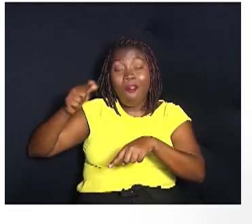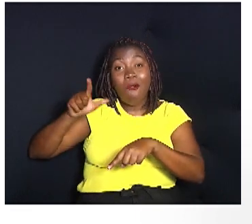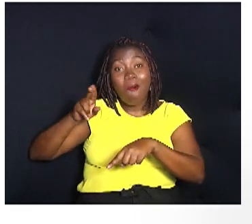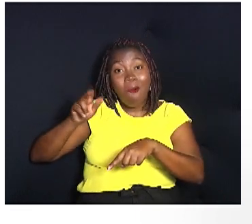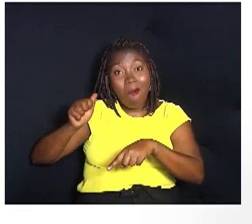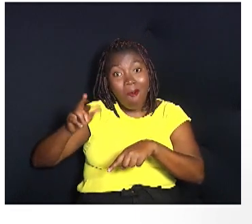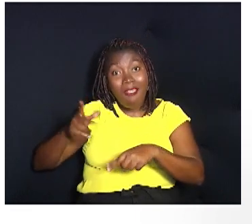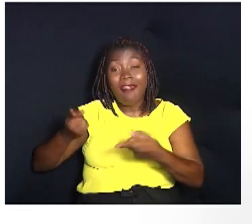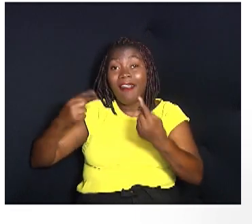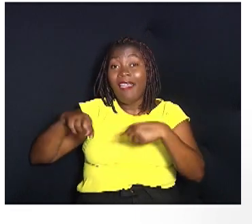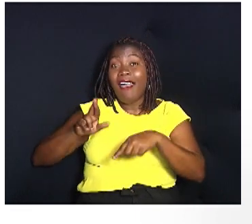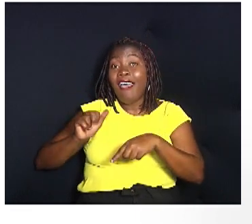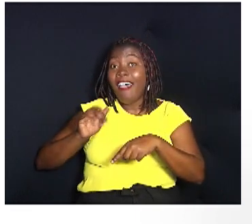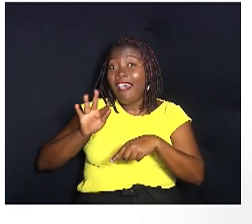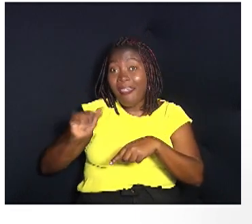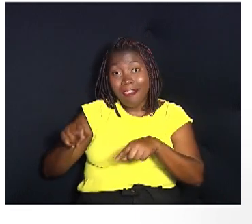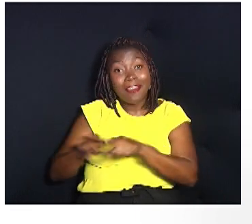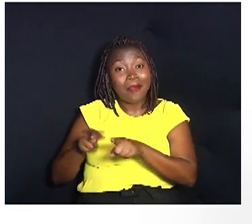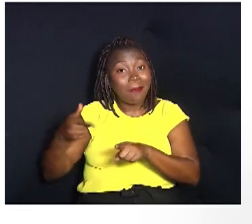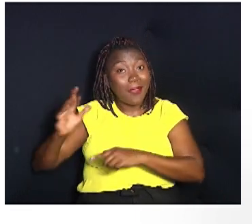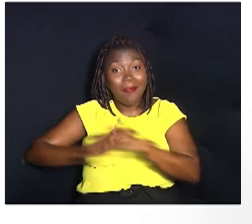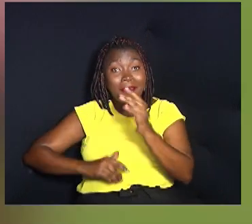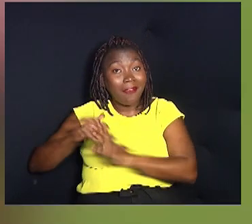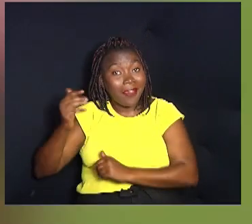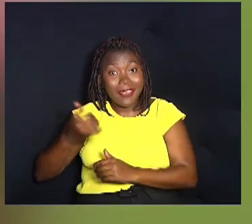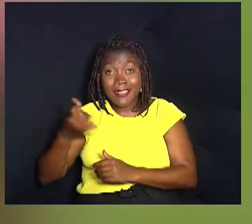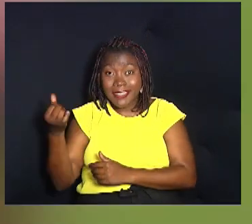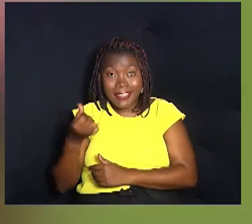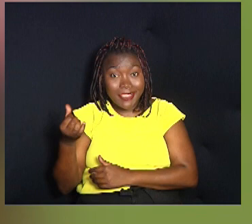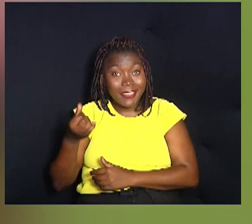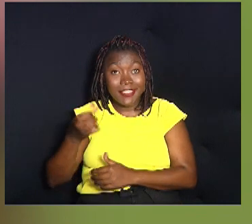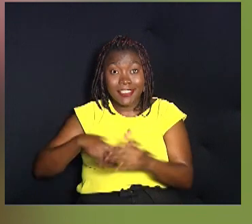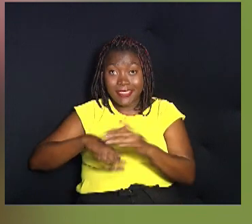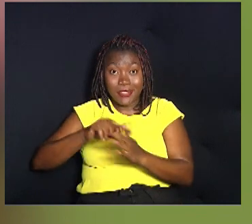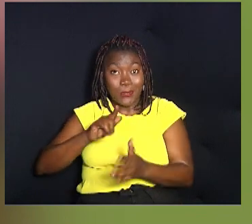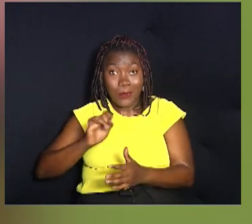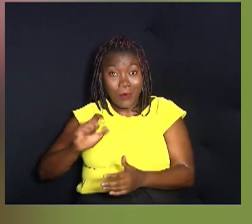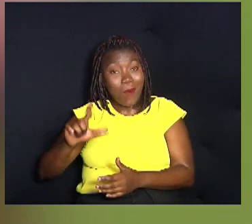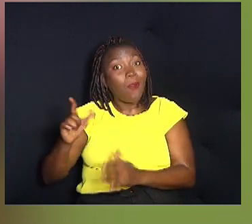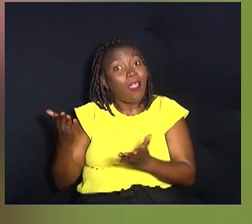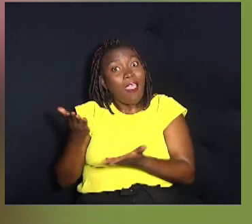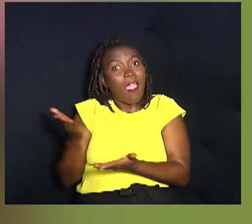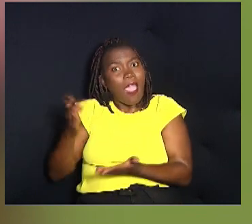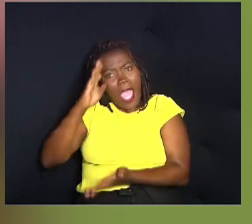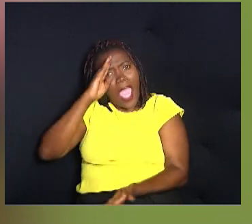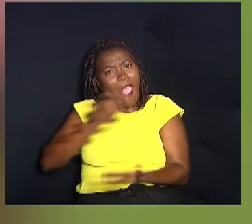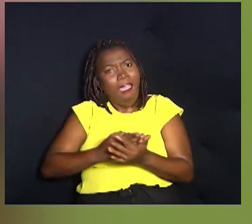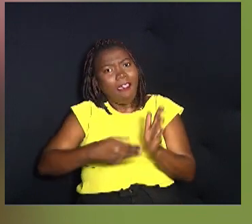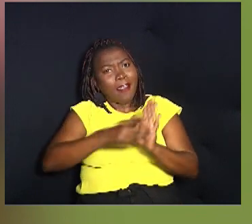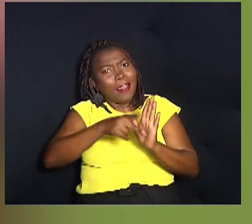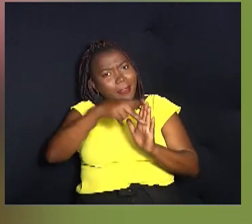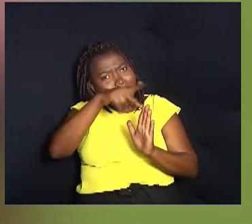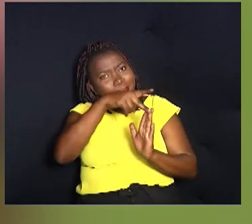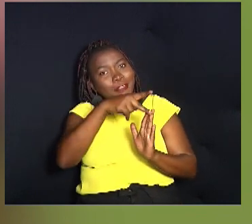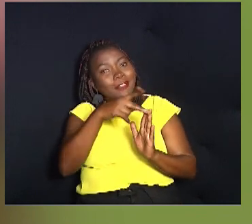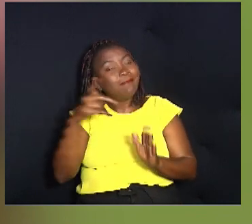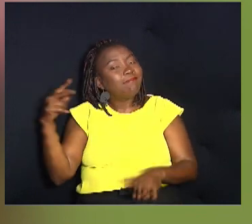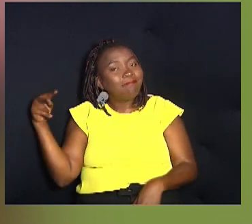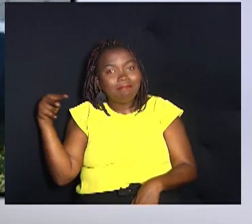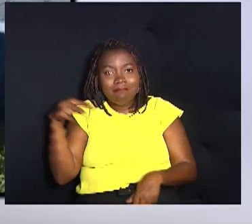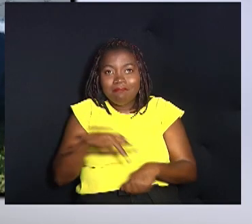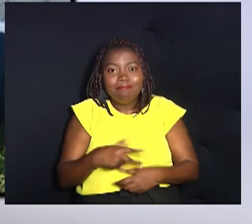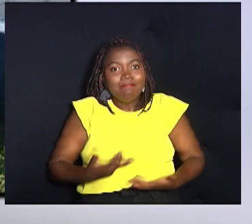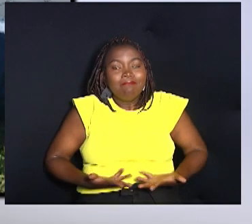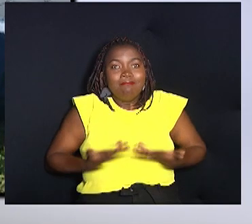gols, temos a Rafinha também, que é uma outra atleta nossa, com 6 gols. Então as meninas acreditaram no projeto, né? E elas vieram se